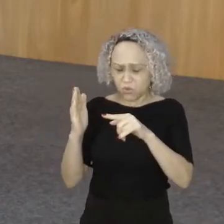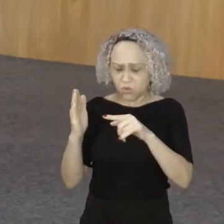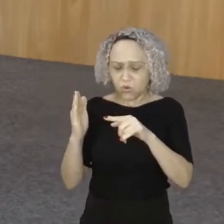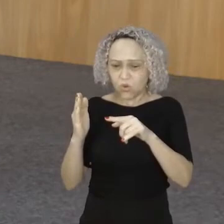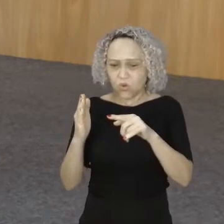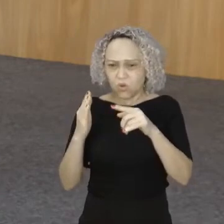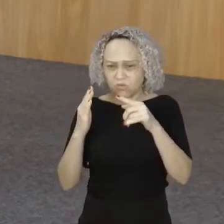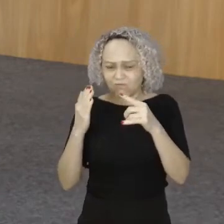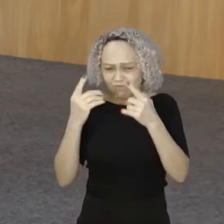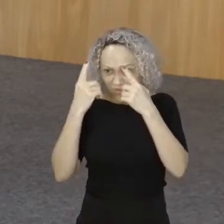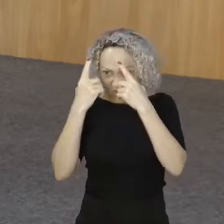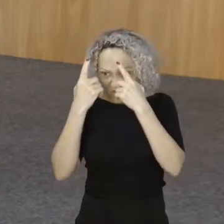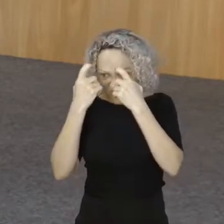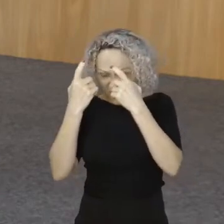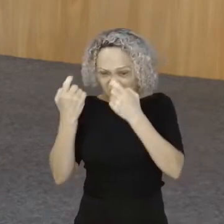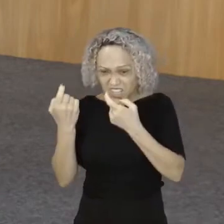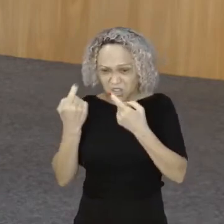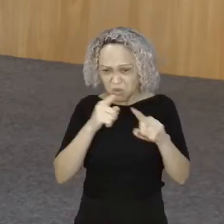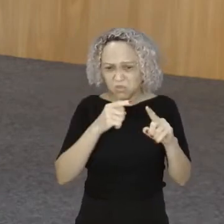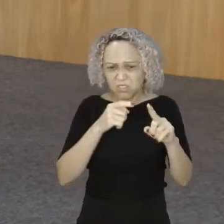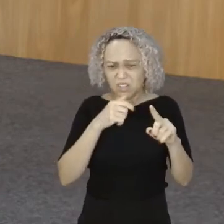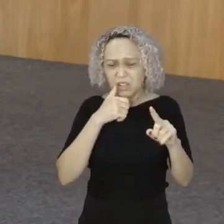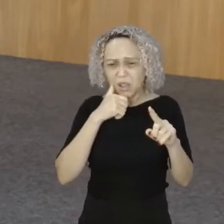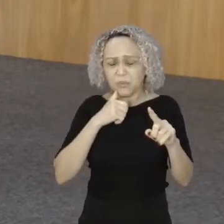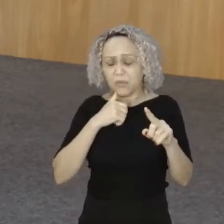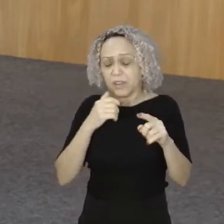gente combater a misoginia no Brasil?